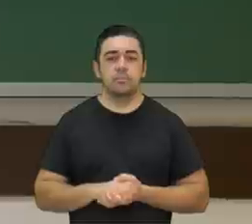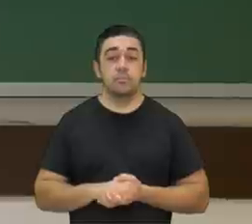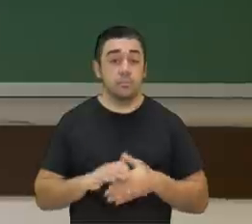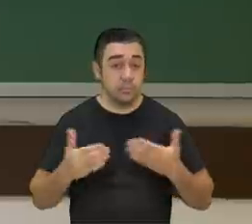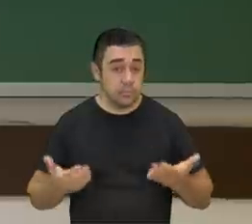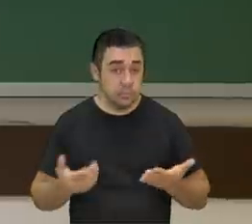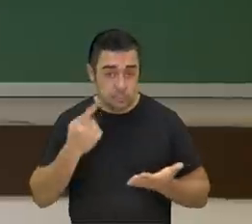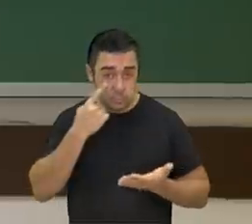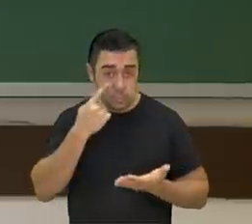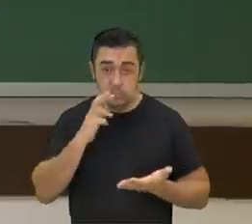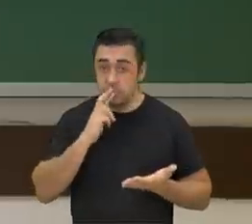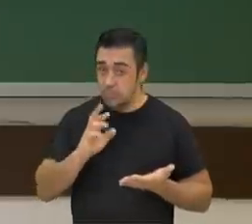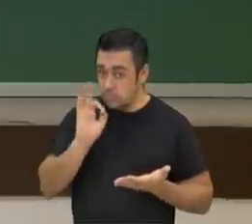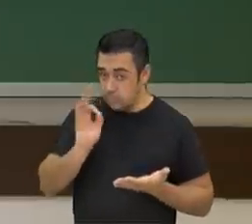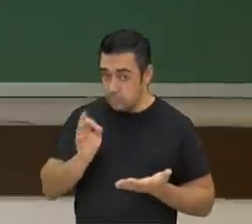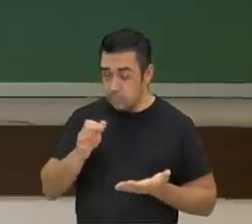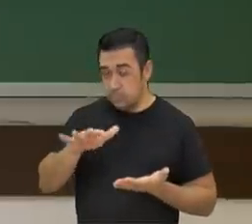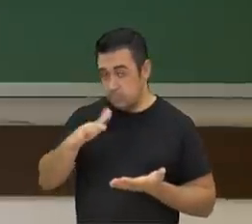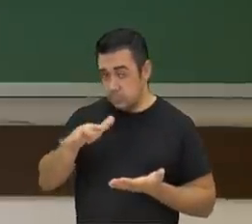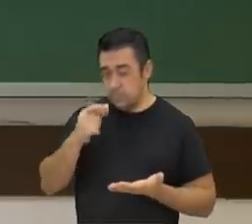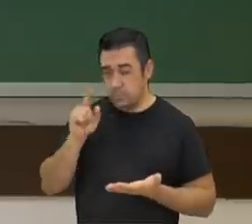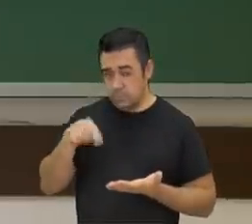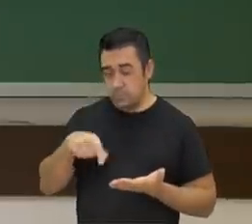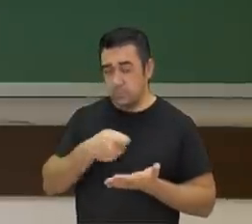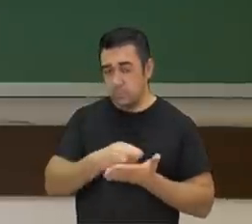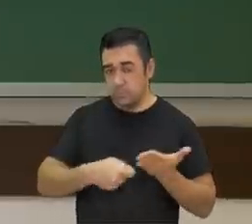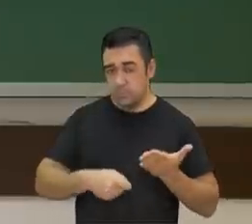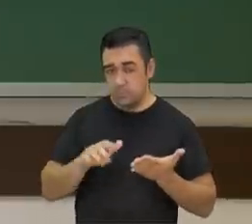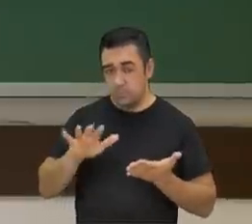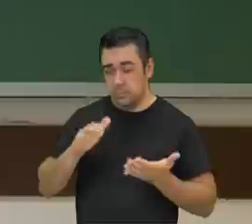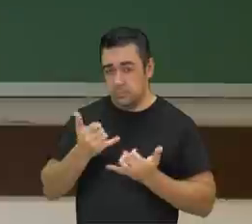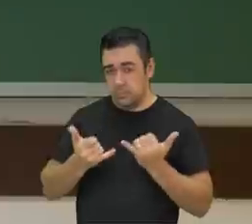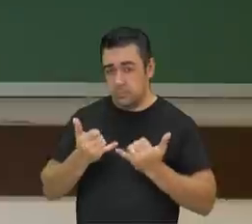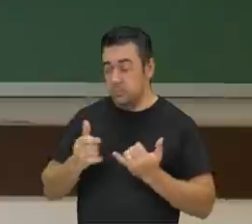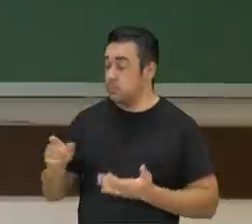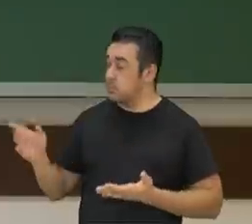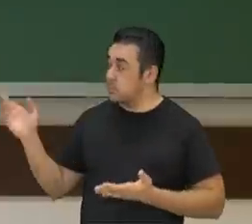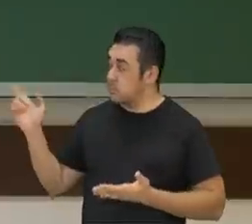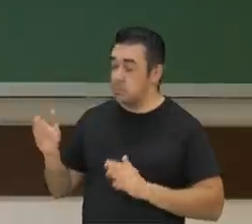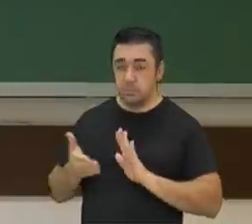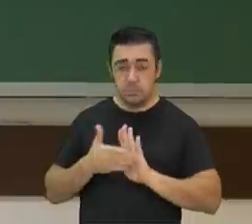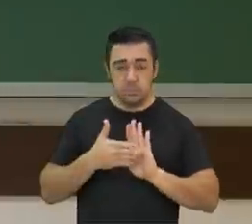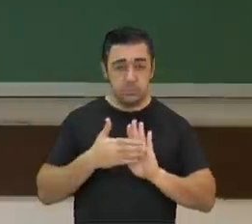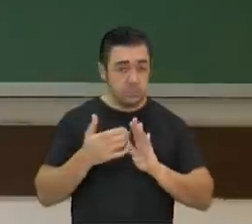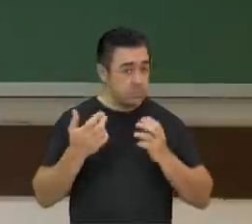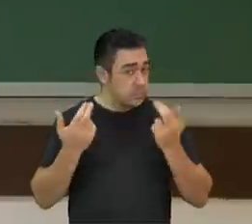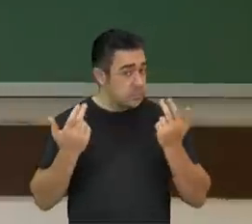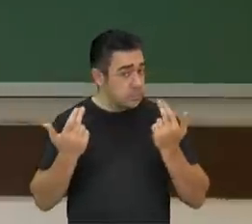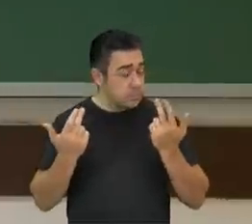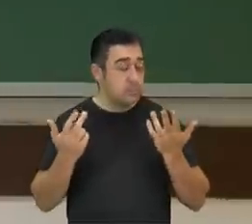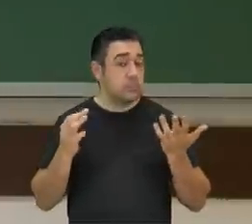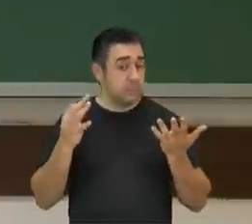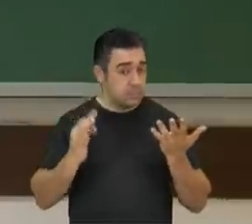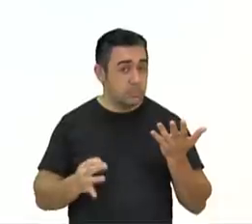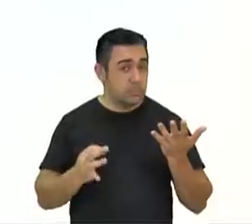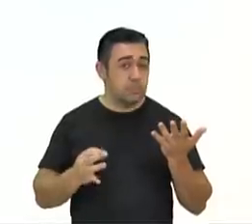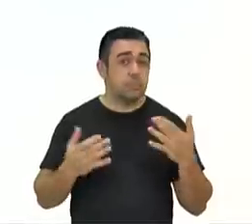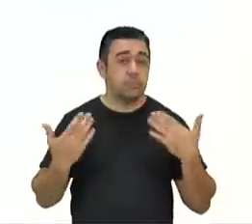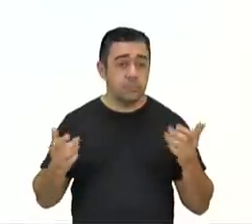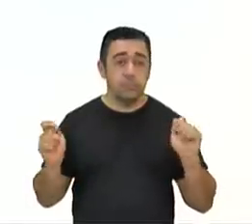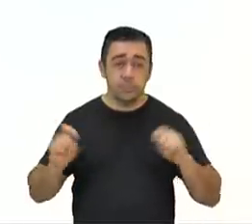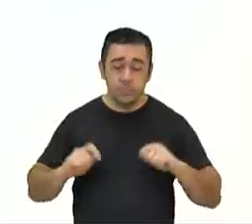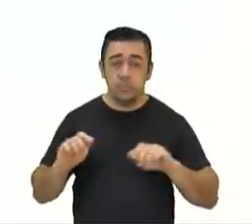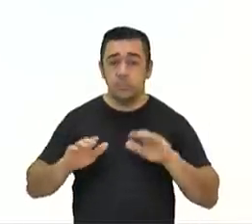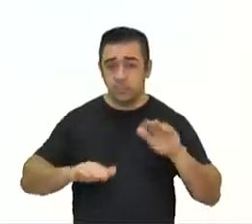Então, pessoal, verificando mais ou menos quem escreveu algo parecido, né, com a minha proposta de resposta, acertou, né? Então, pode